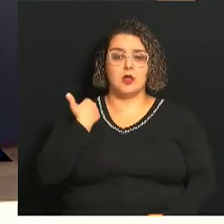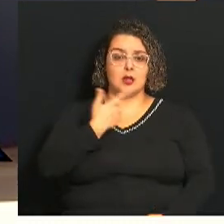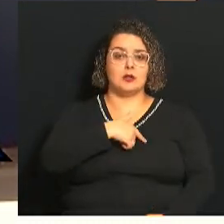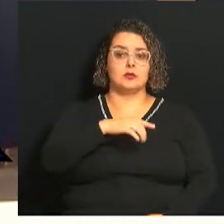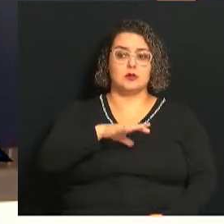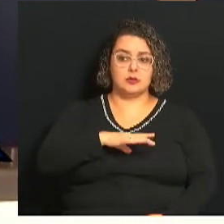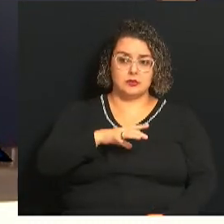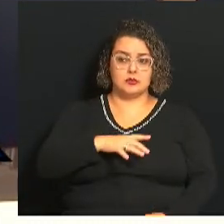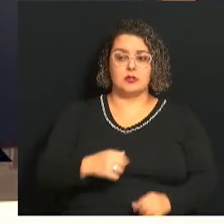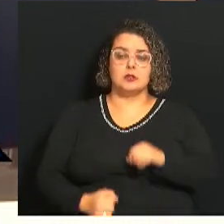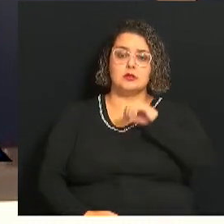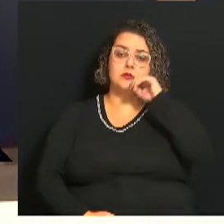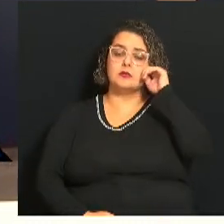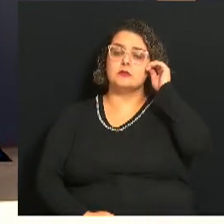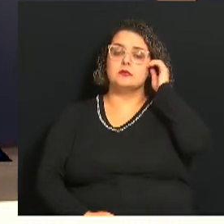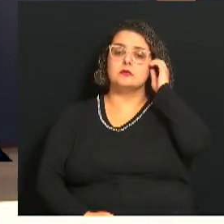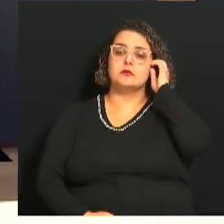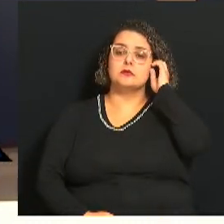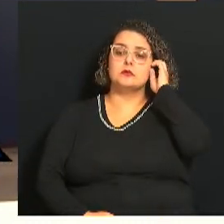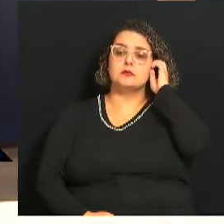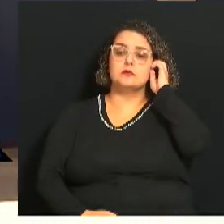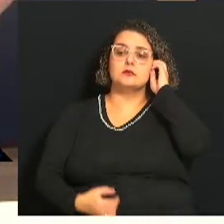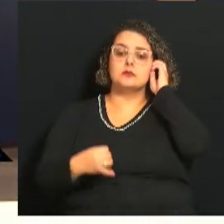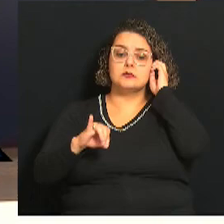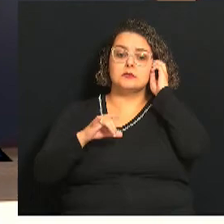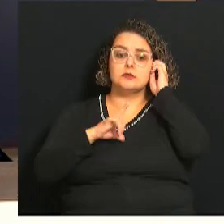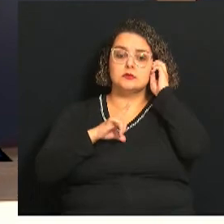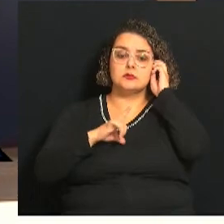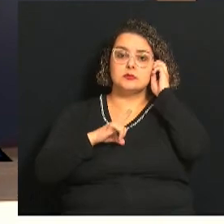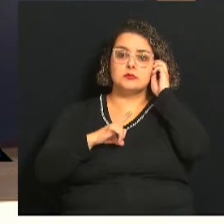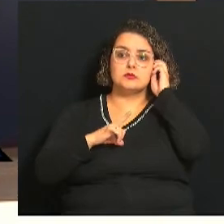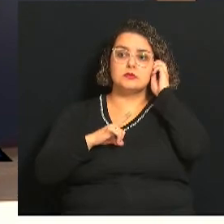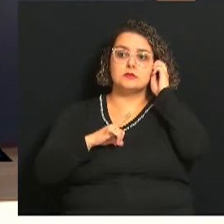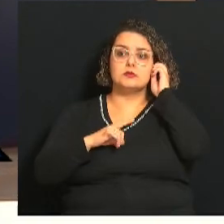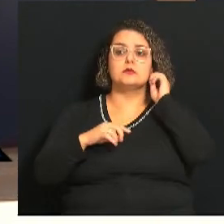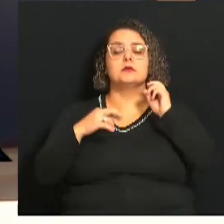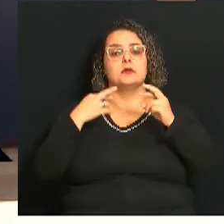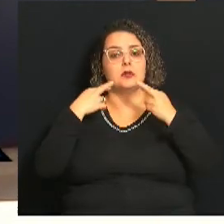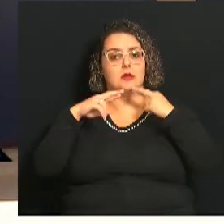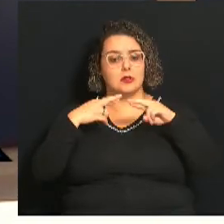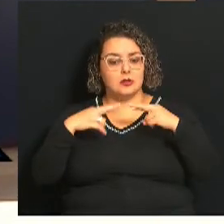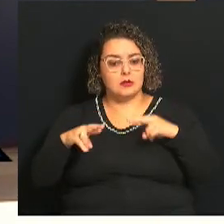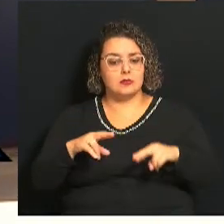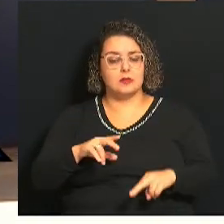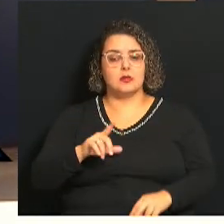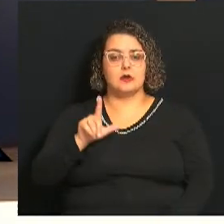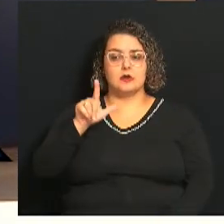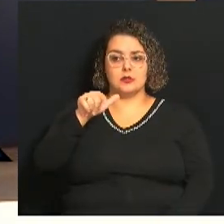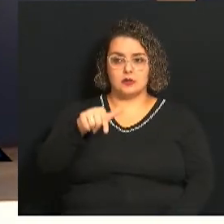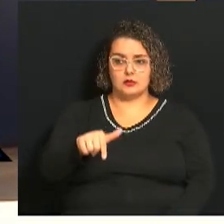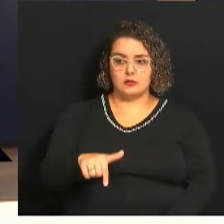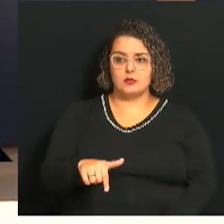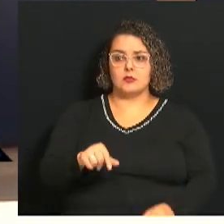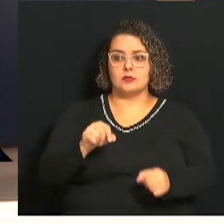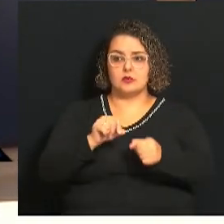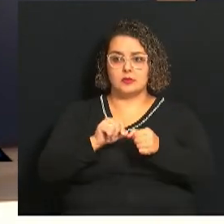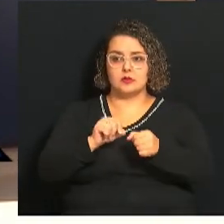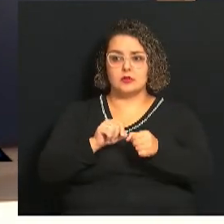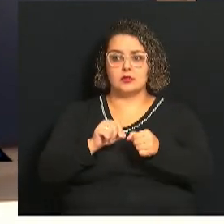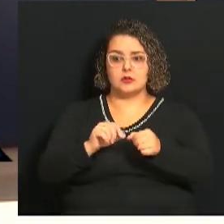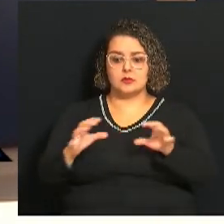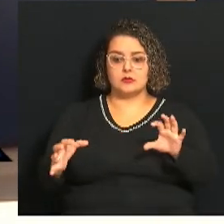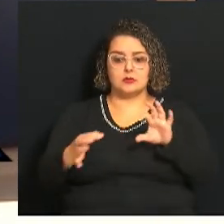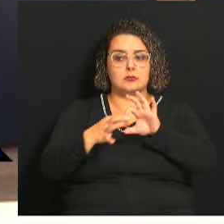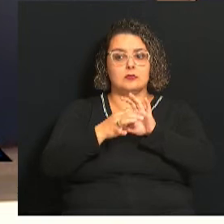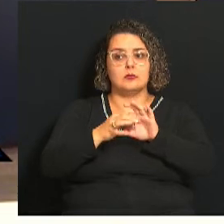cidade. E se tiver reclamações, me permita, depois eu vou também fazer essa ponte com vocês. Às vezes pode escapar